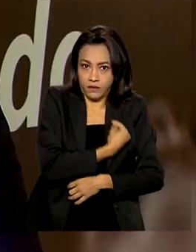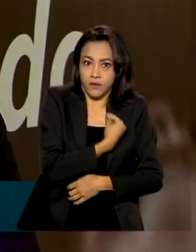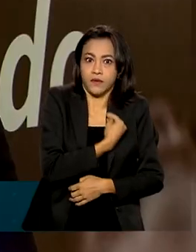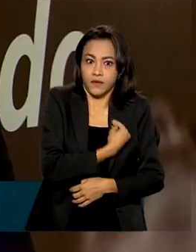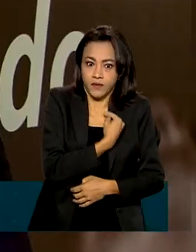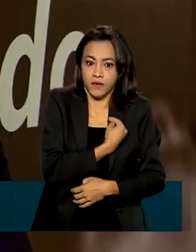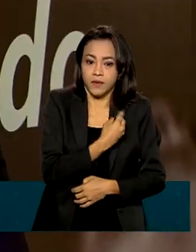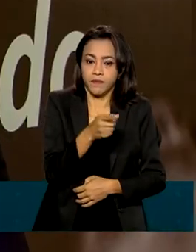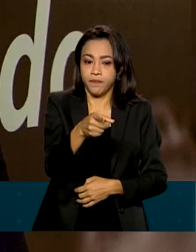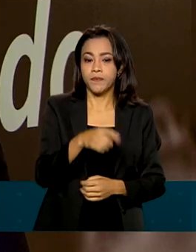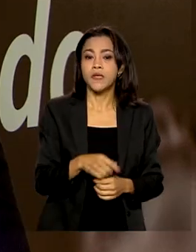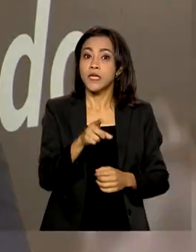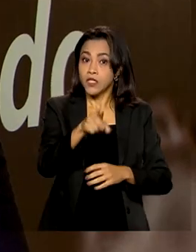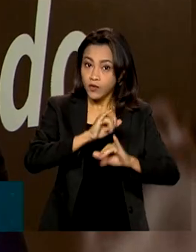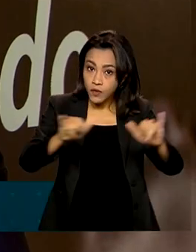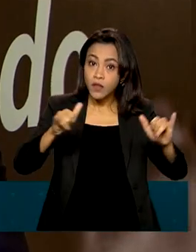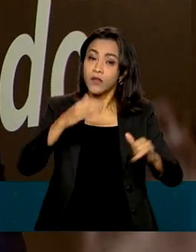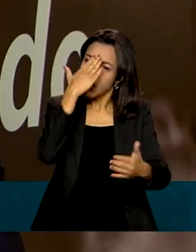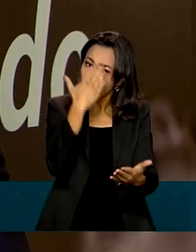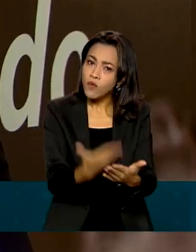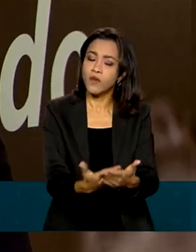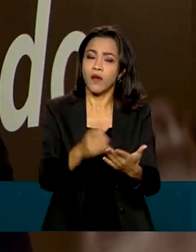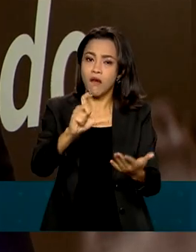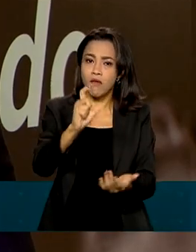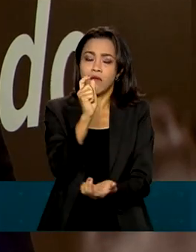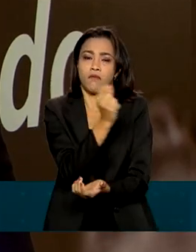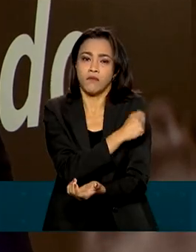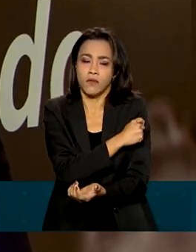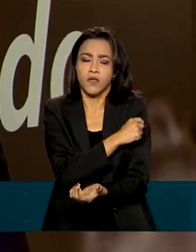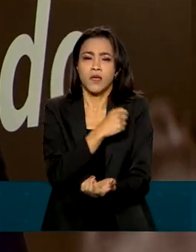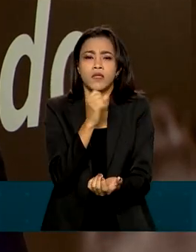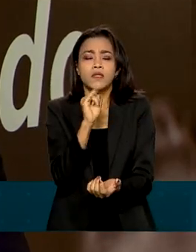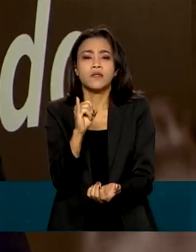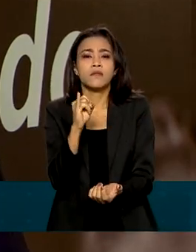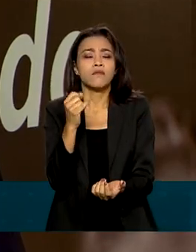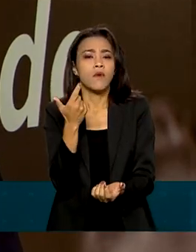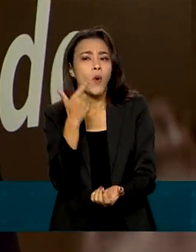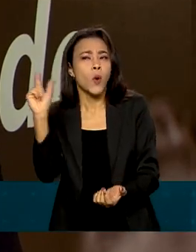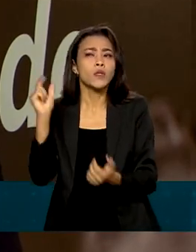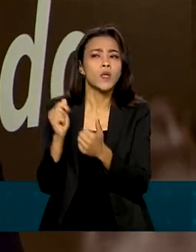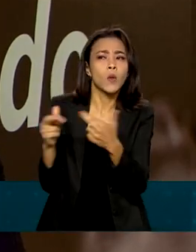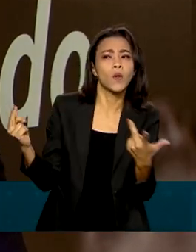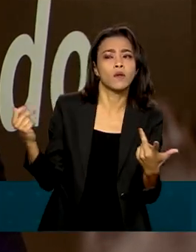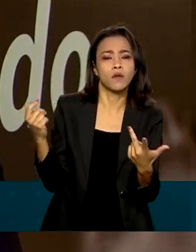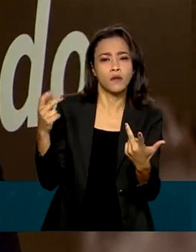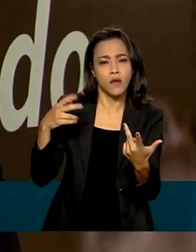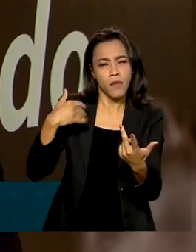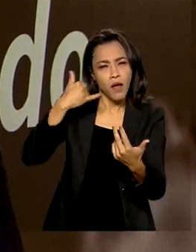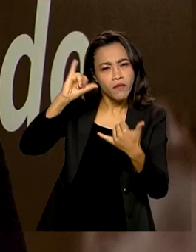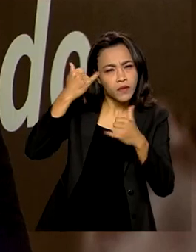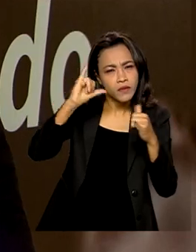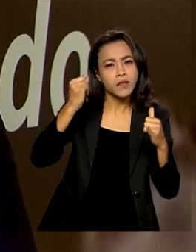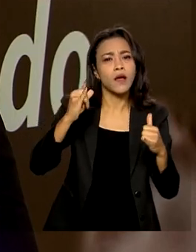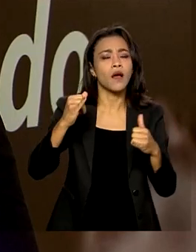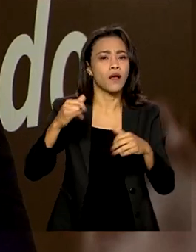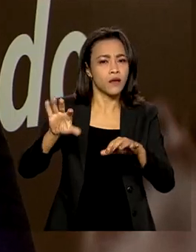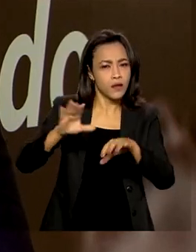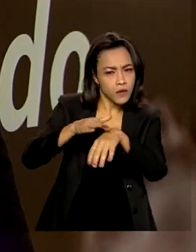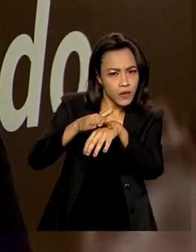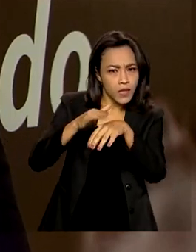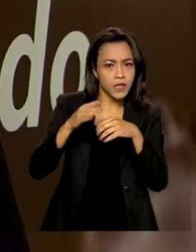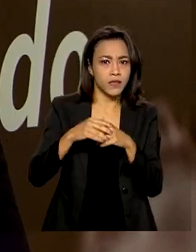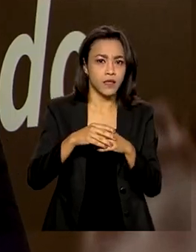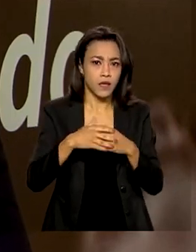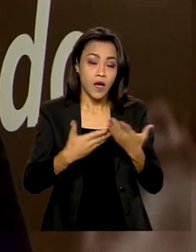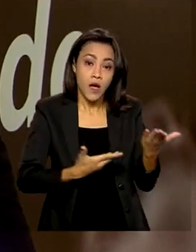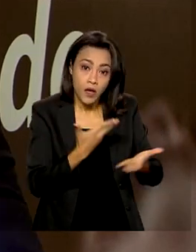valorizar isso a população deve confiar e relação a qualquer outra Olá seja de prevenção à saúde promoção como